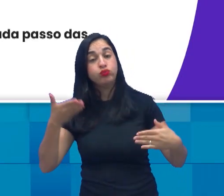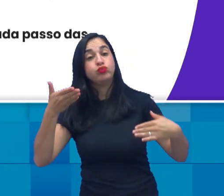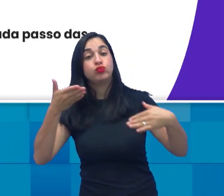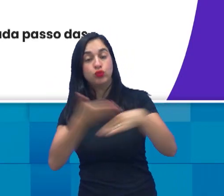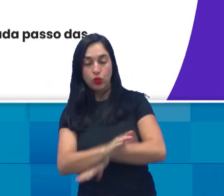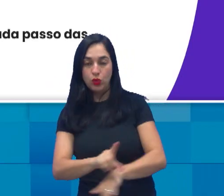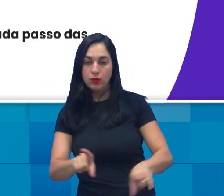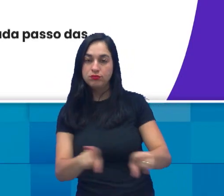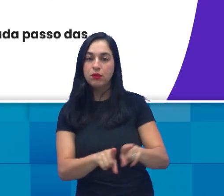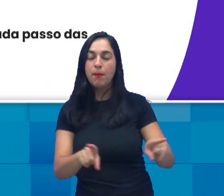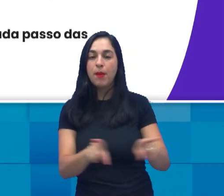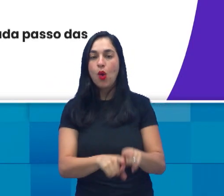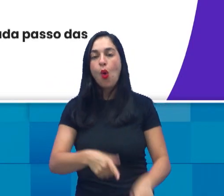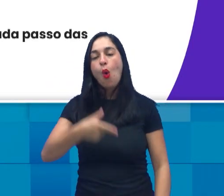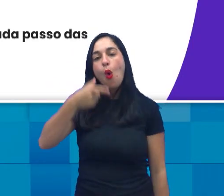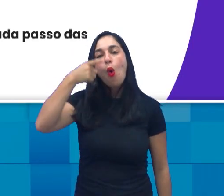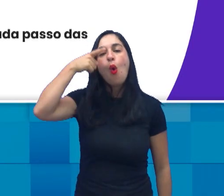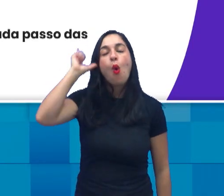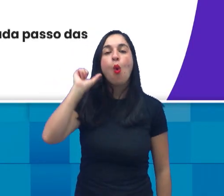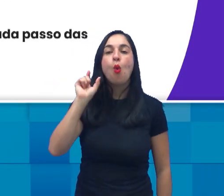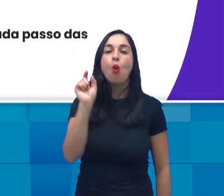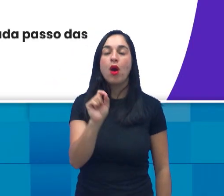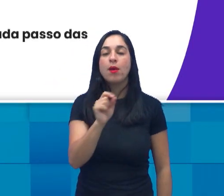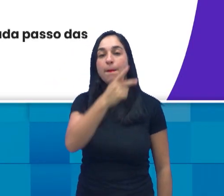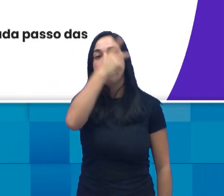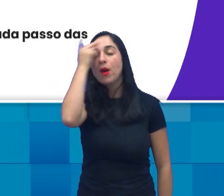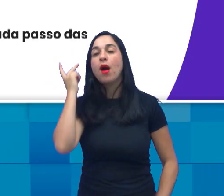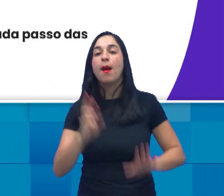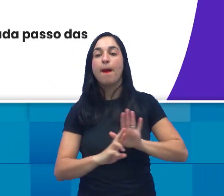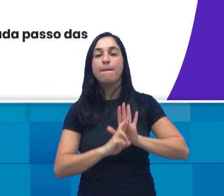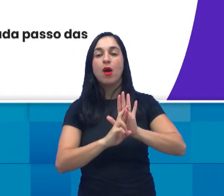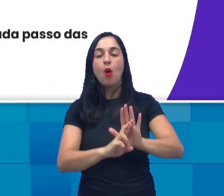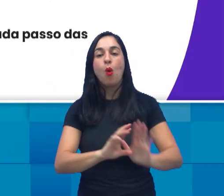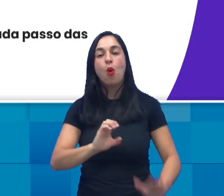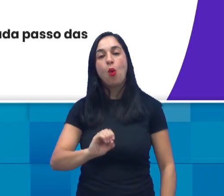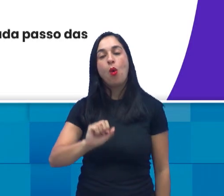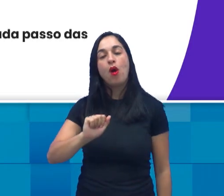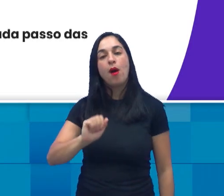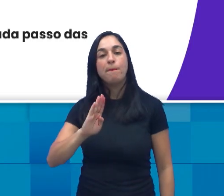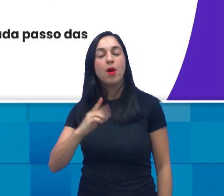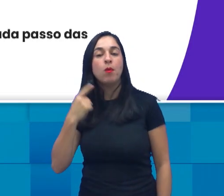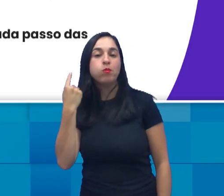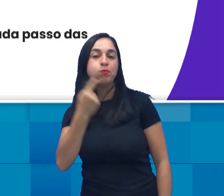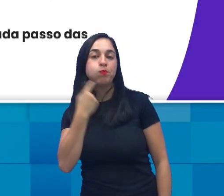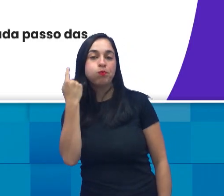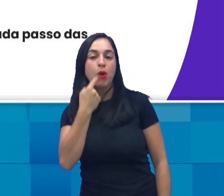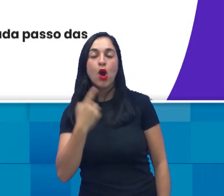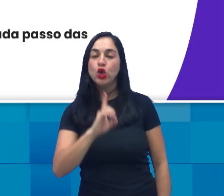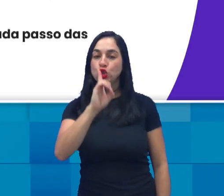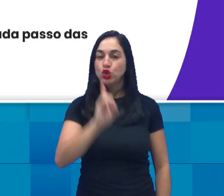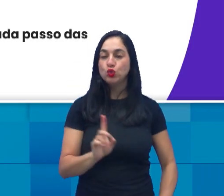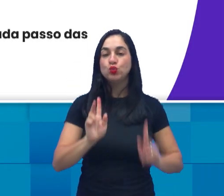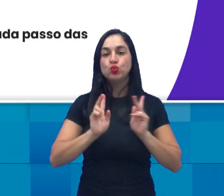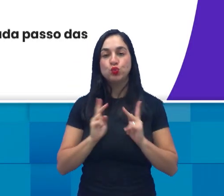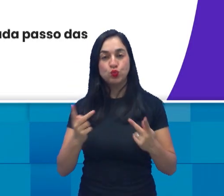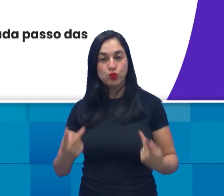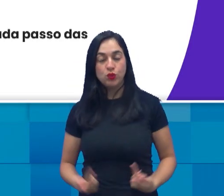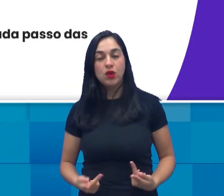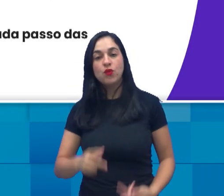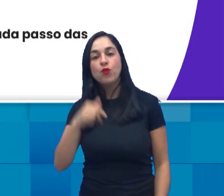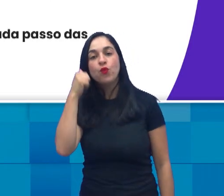também, representantes da OAB, dos Direitos Humanos, a vereadora Thálita de